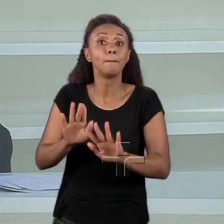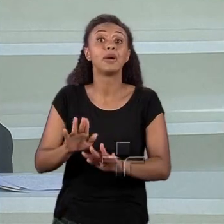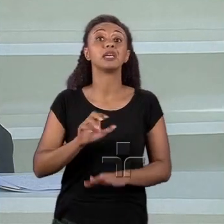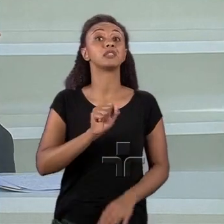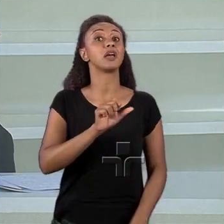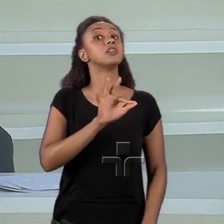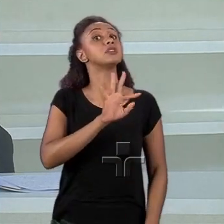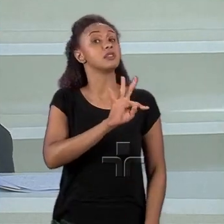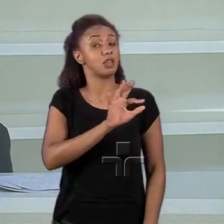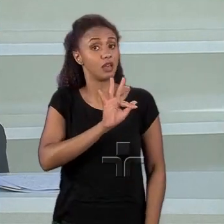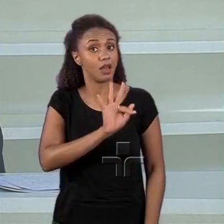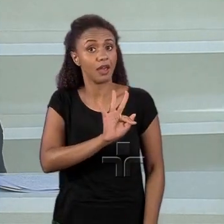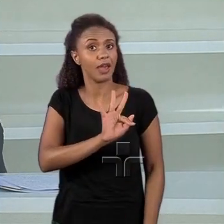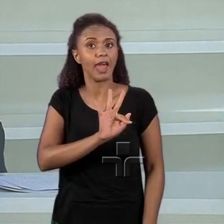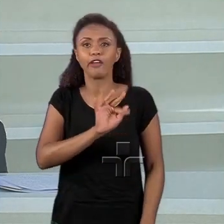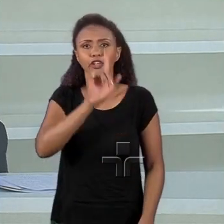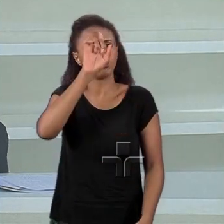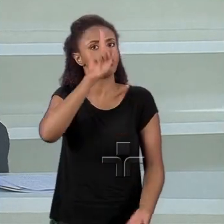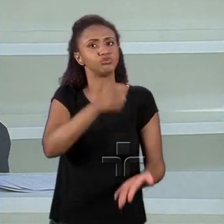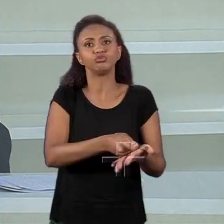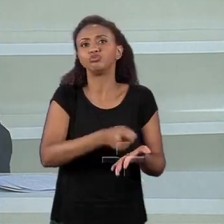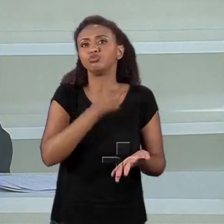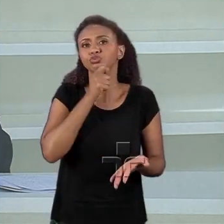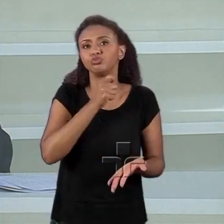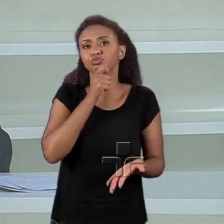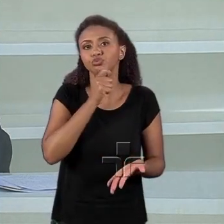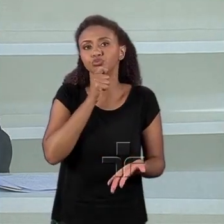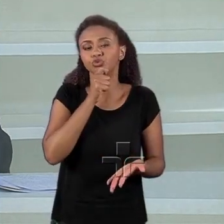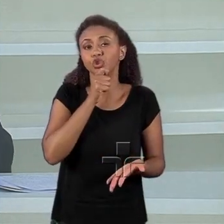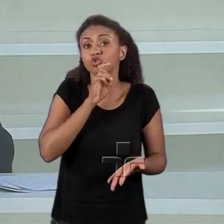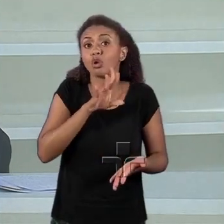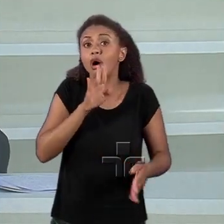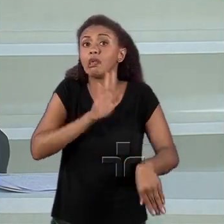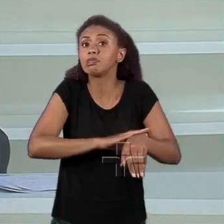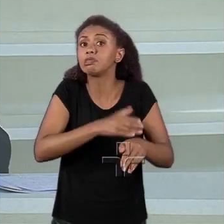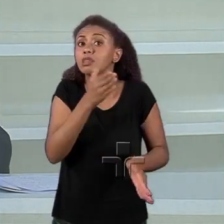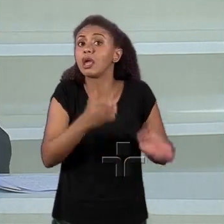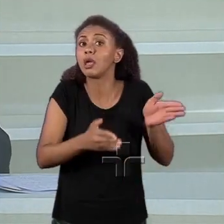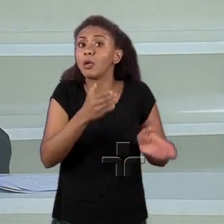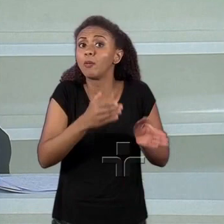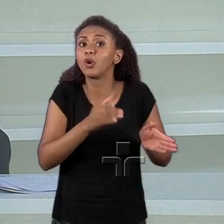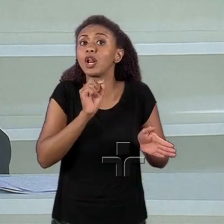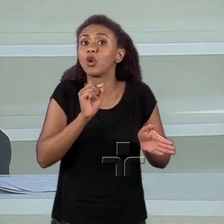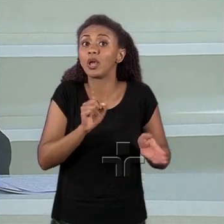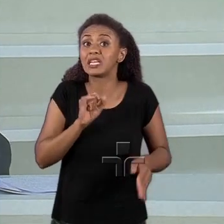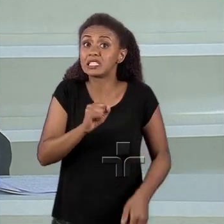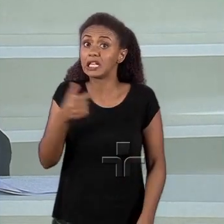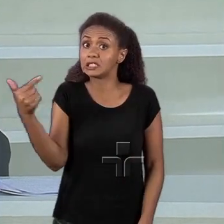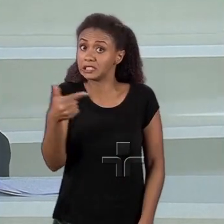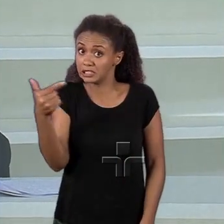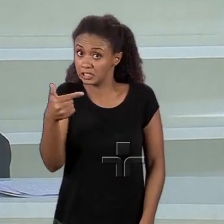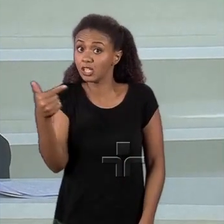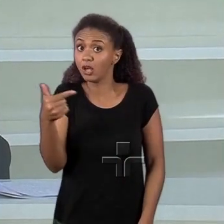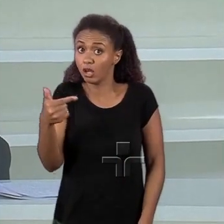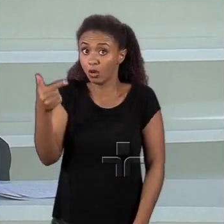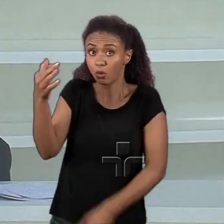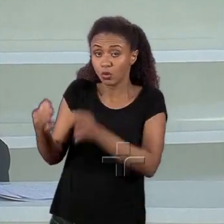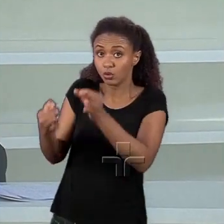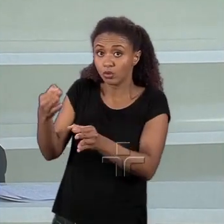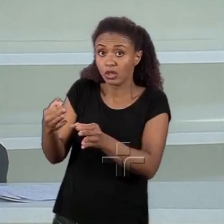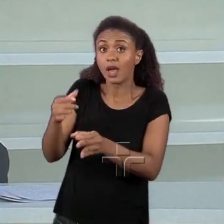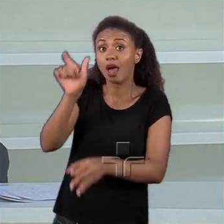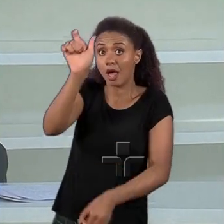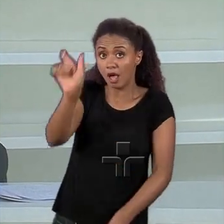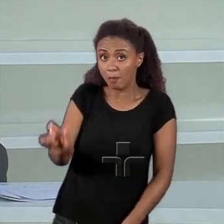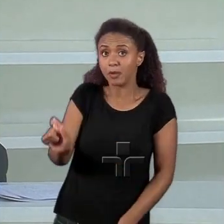não definitivamente, que ao invés de transitado tudo em julgado, quando julgar na segunda instância, a pessoa poderá